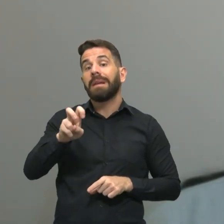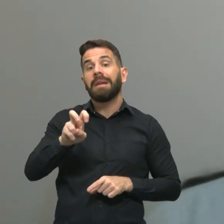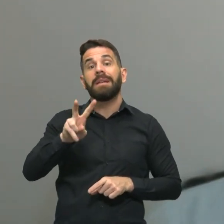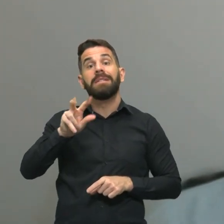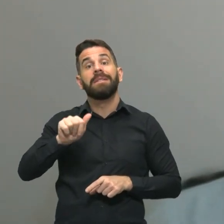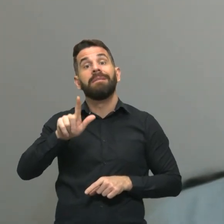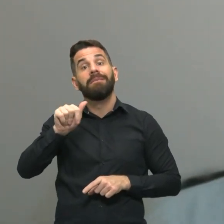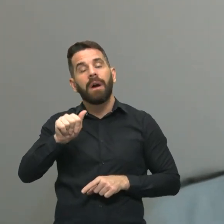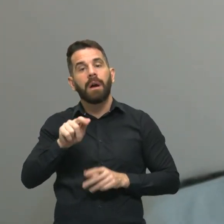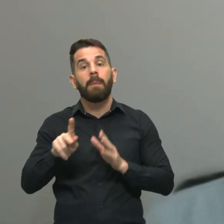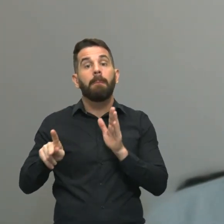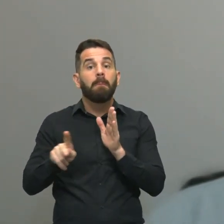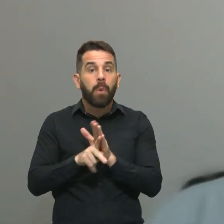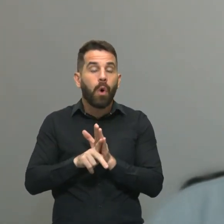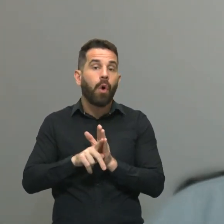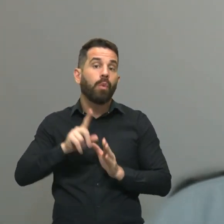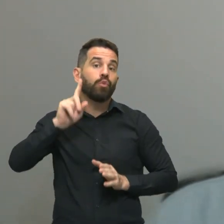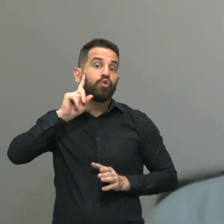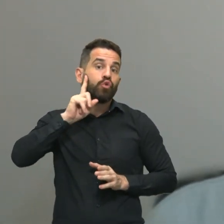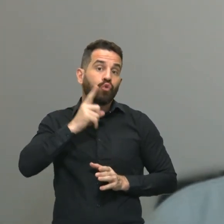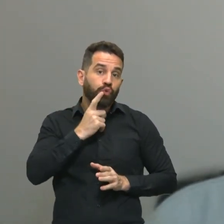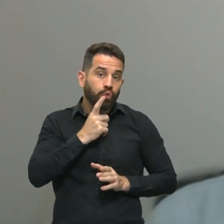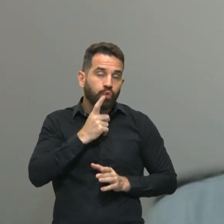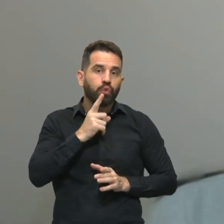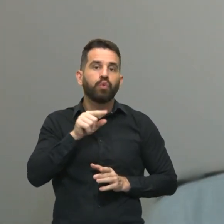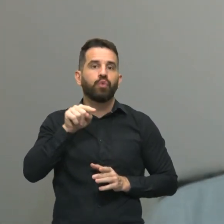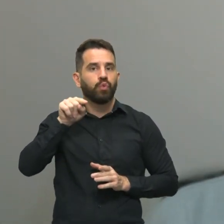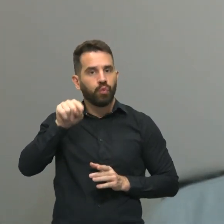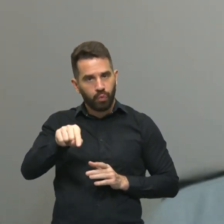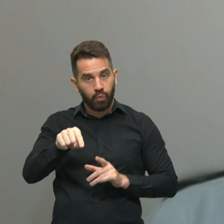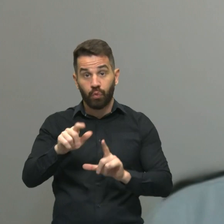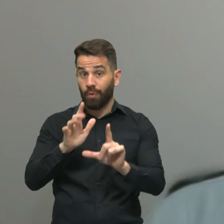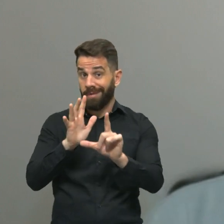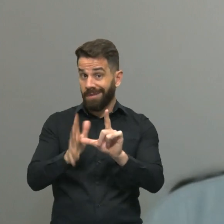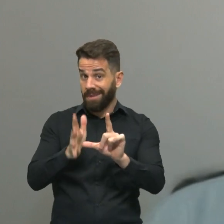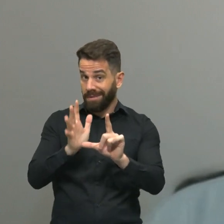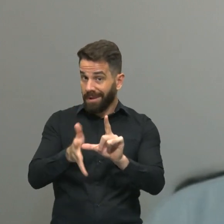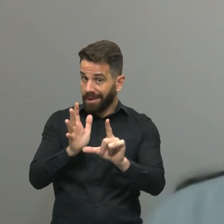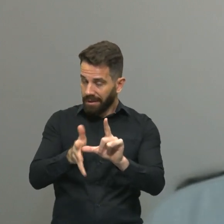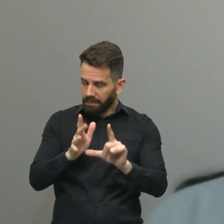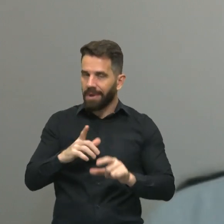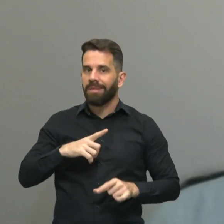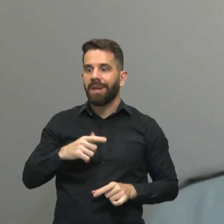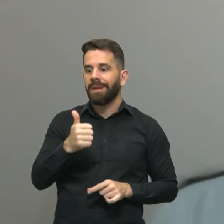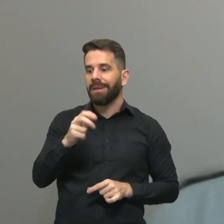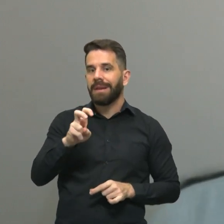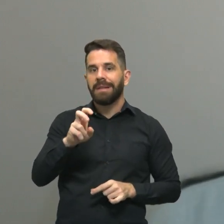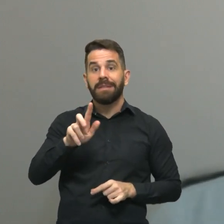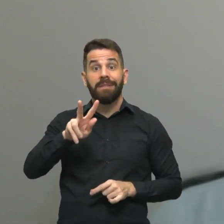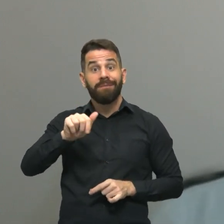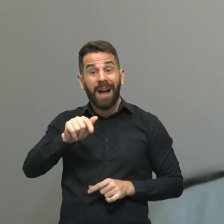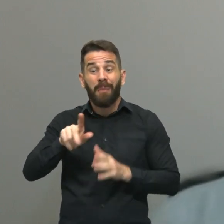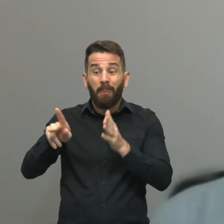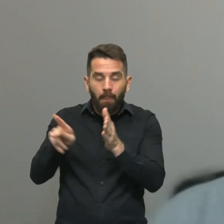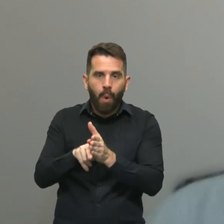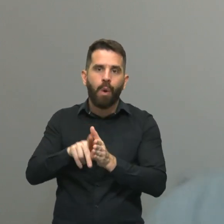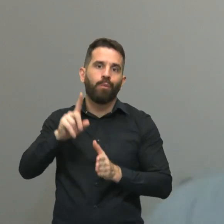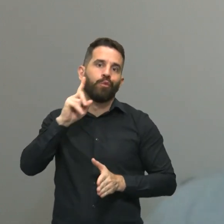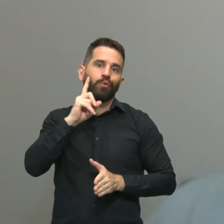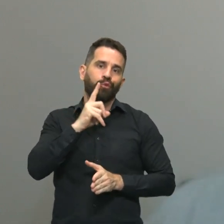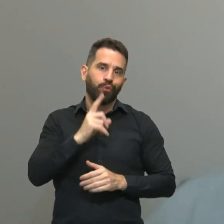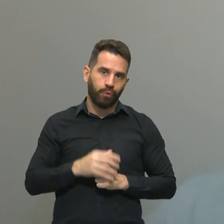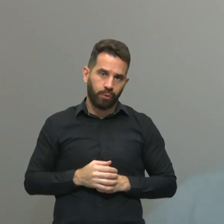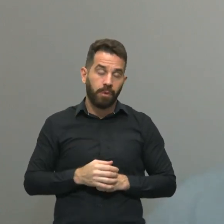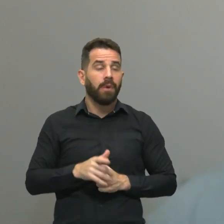curso para estudante surdo, no curso de letras libras, né? Então, são várias as formas de ingresso. Quando